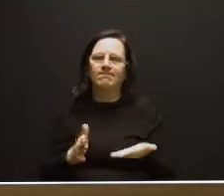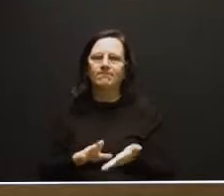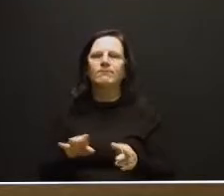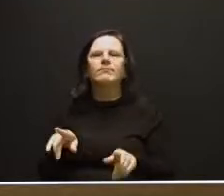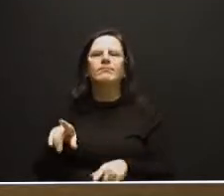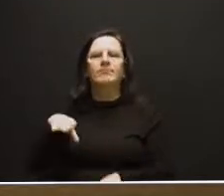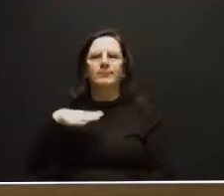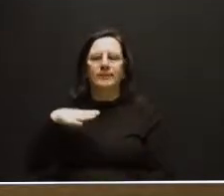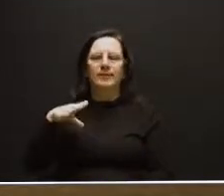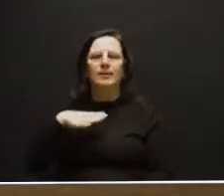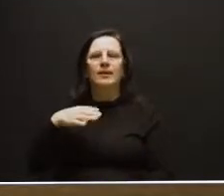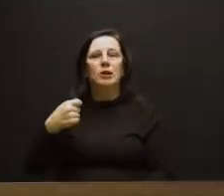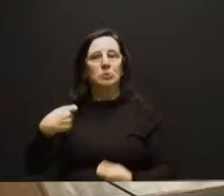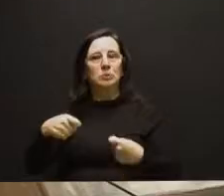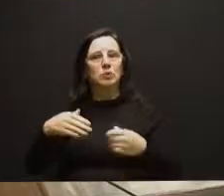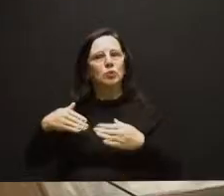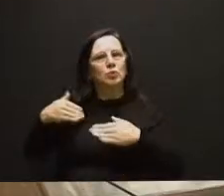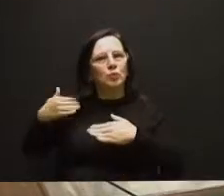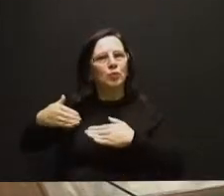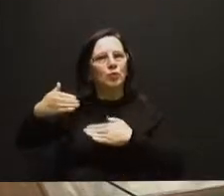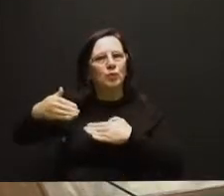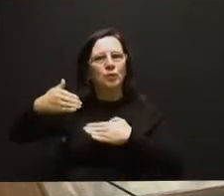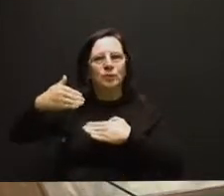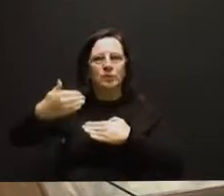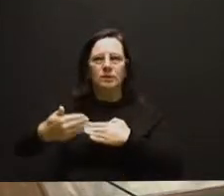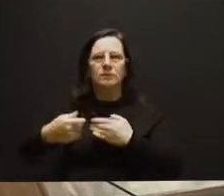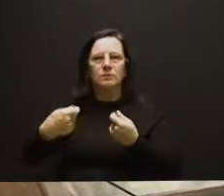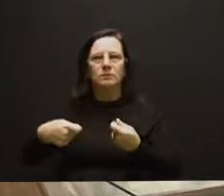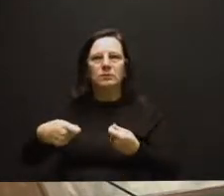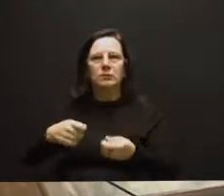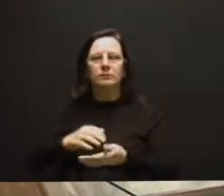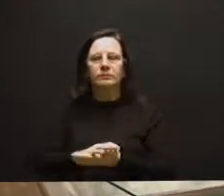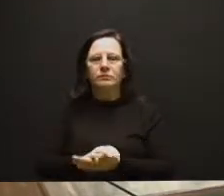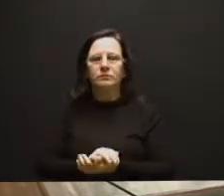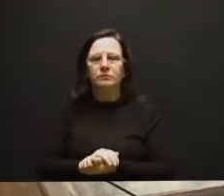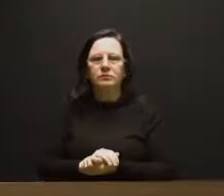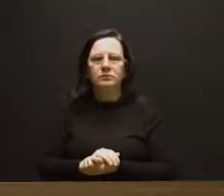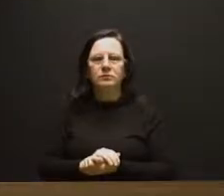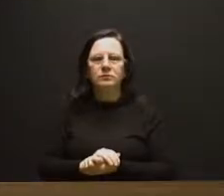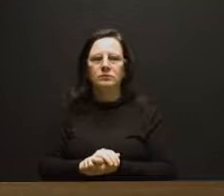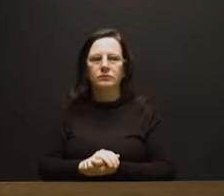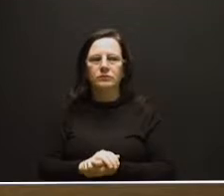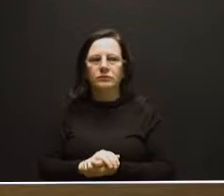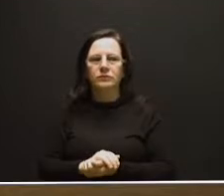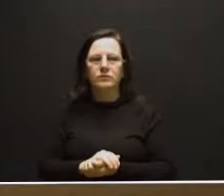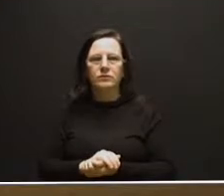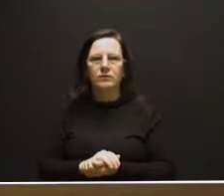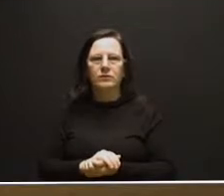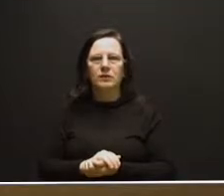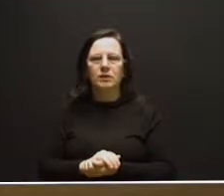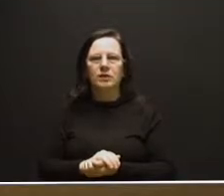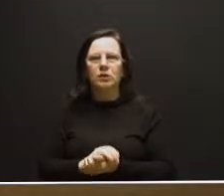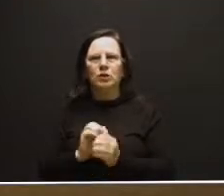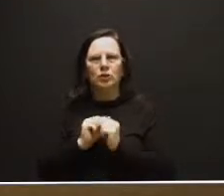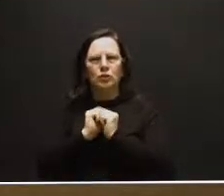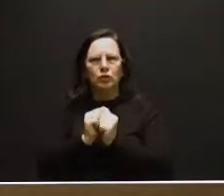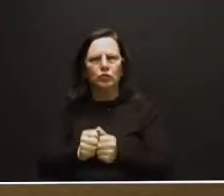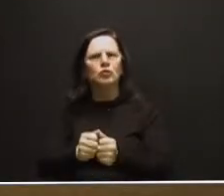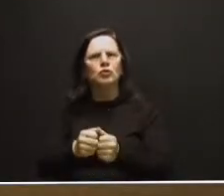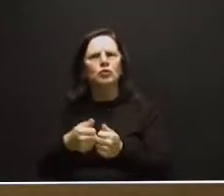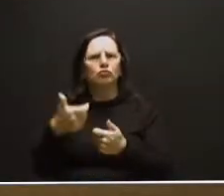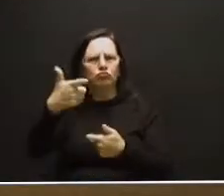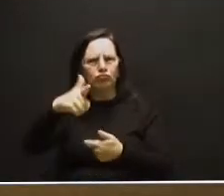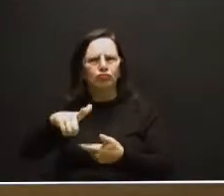cidade precisa avançar gente vamos ter que buscar a pessoa do subsecretário que seja